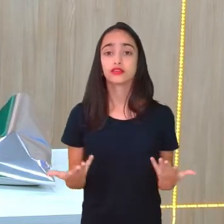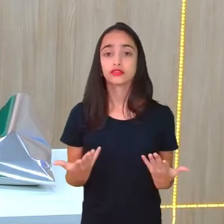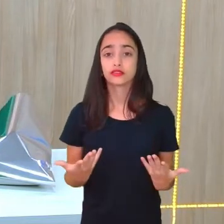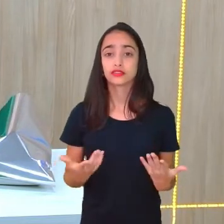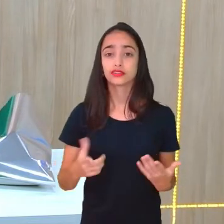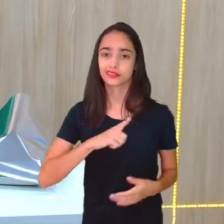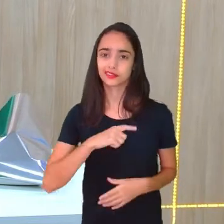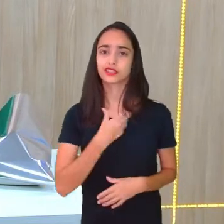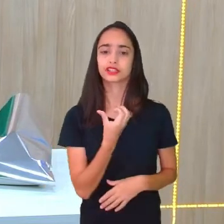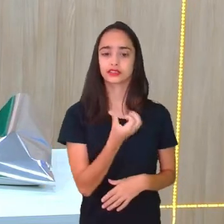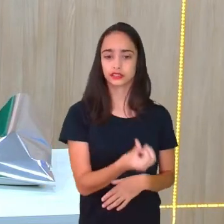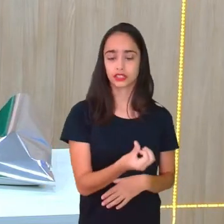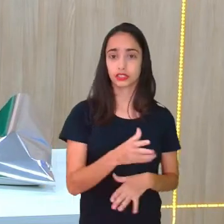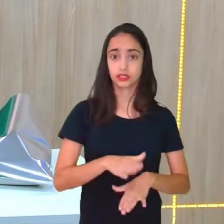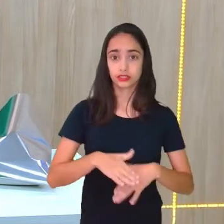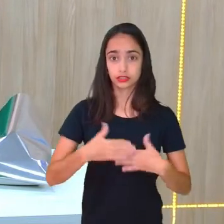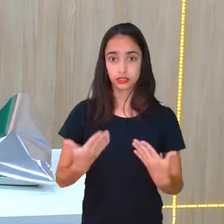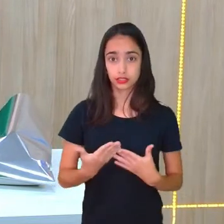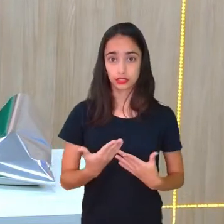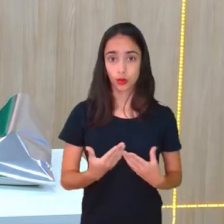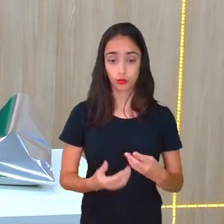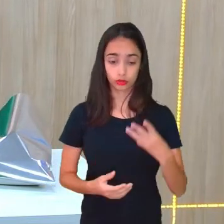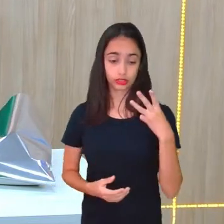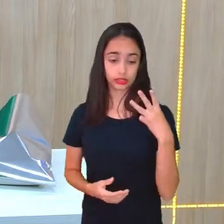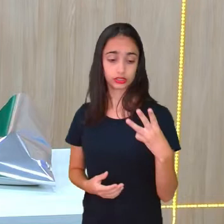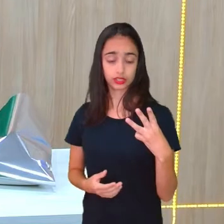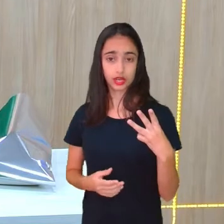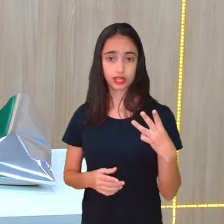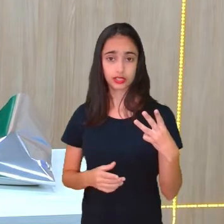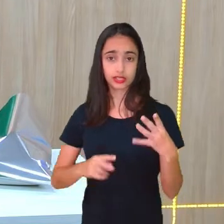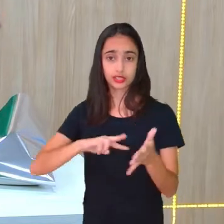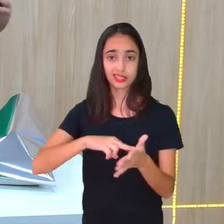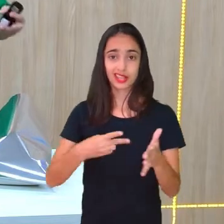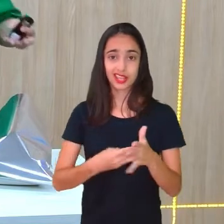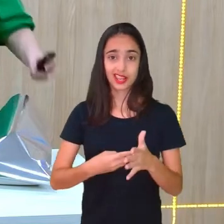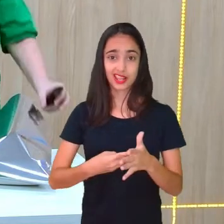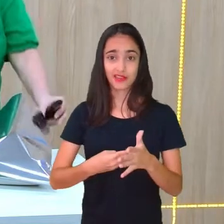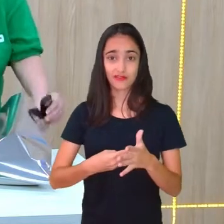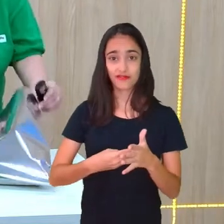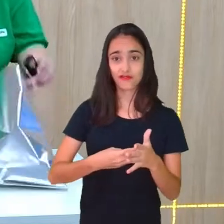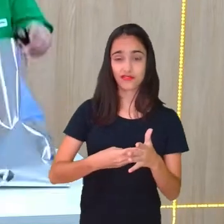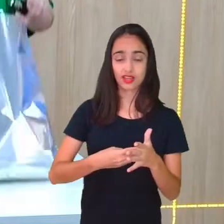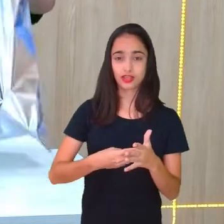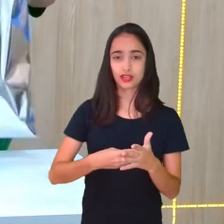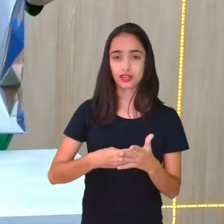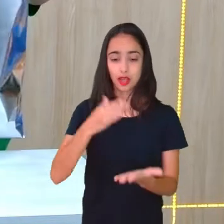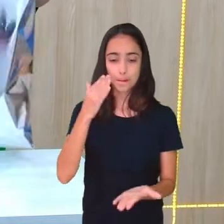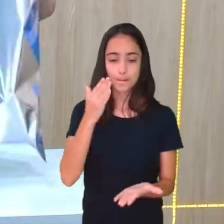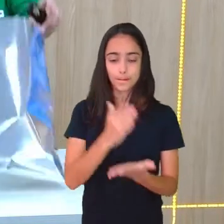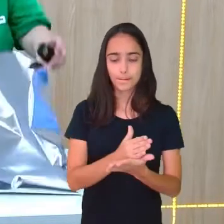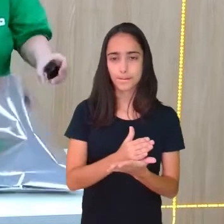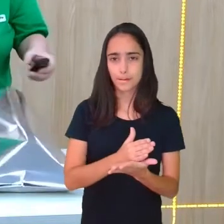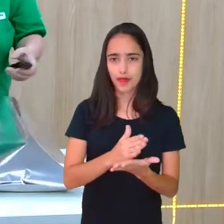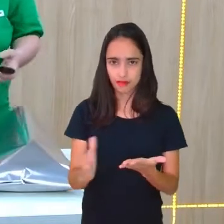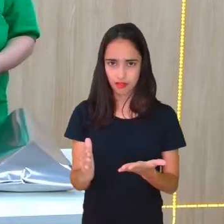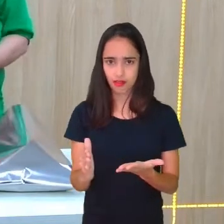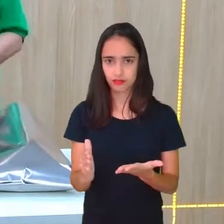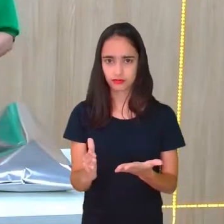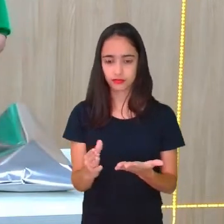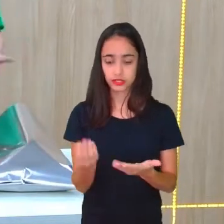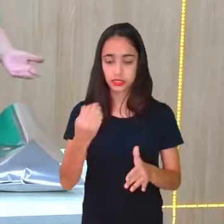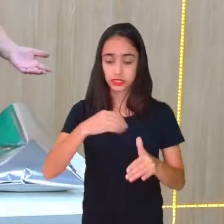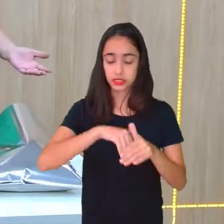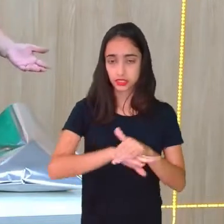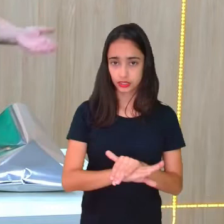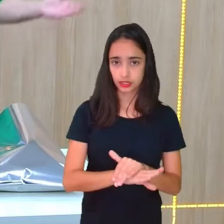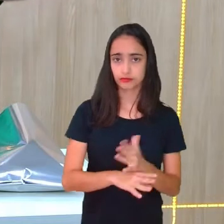1, 2, 3, 4, 5, 6. Então, 3 é a metade. A metade de tudo que eu tenho aqui dentro do saquinho. Ora,